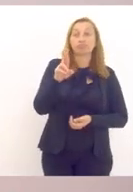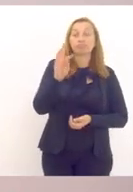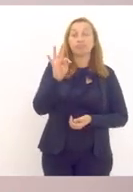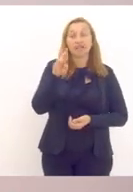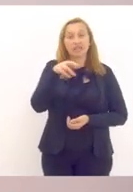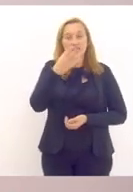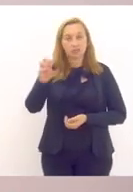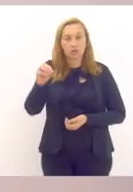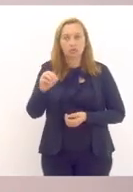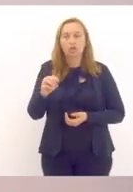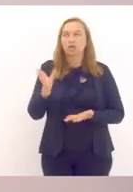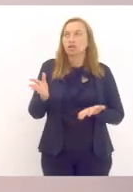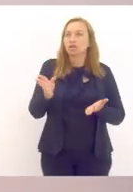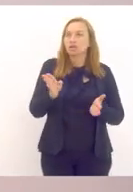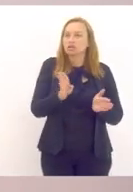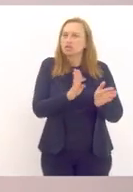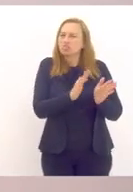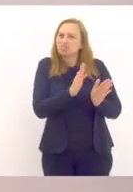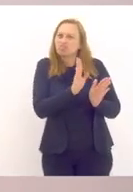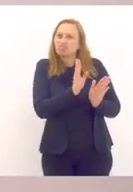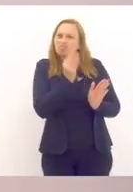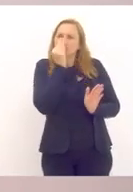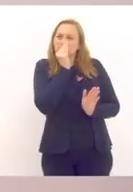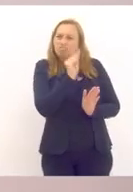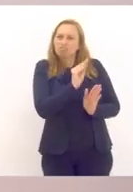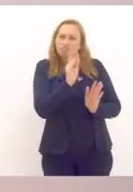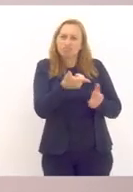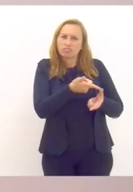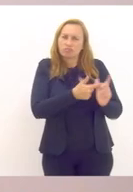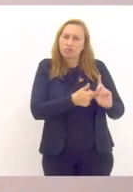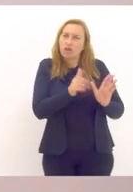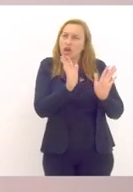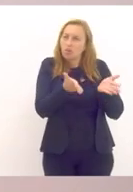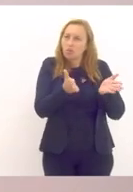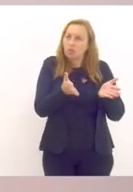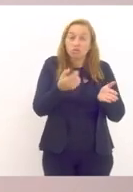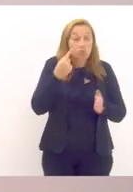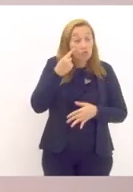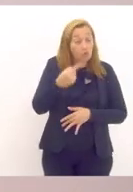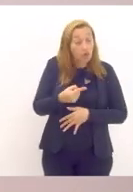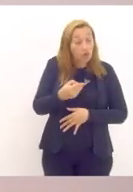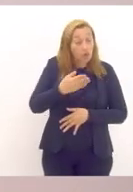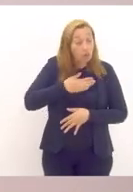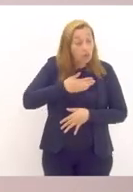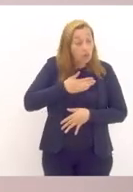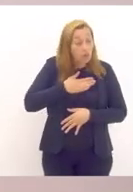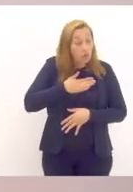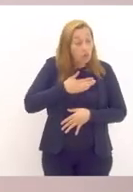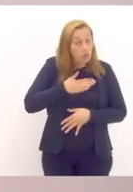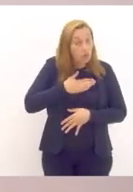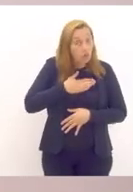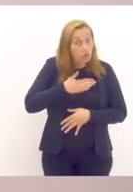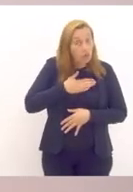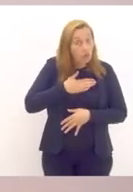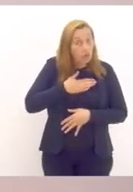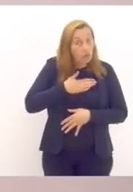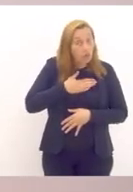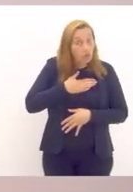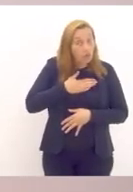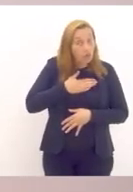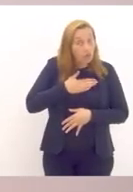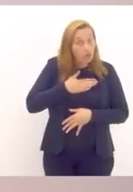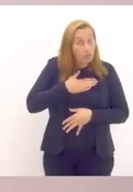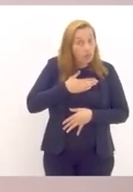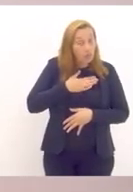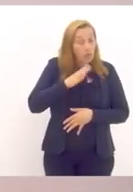de dívida e seu financiamento, ou seja, eu estou aqui efetivamente olhando para o meu caixa, ignorando a parte financeira, ou seja, juros